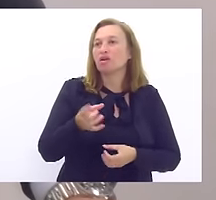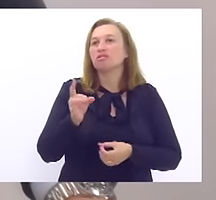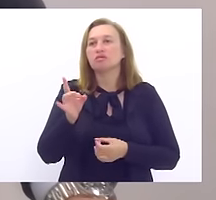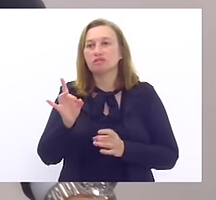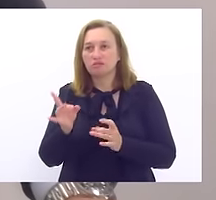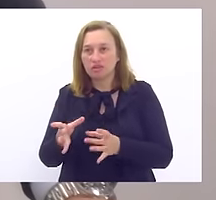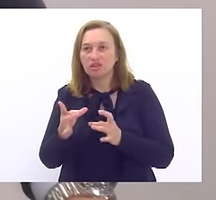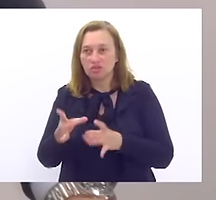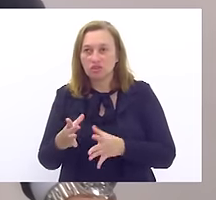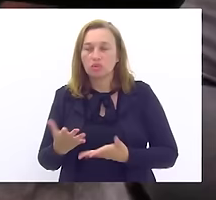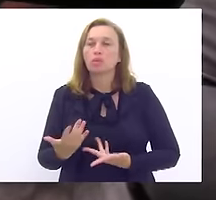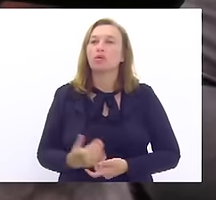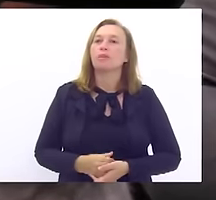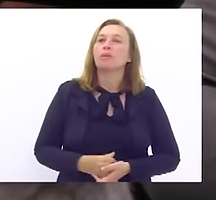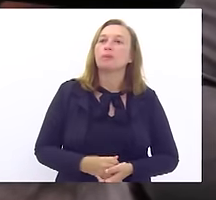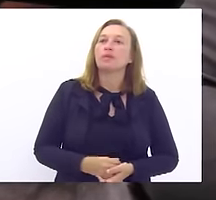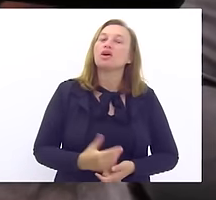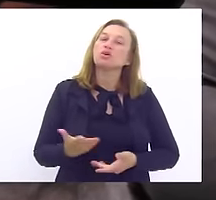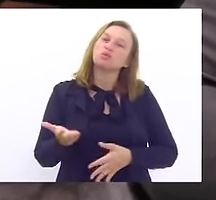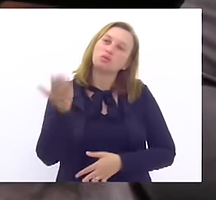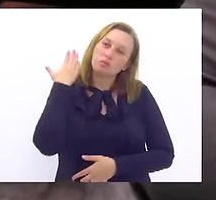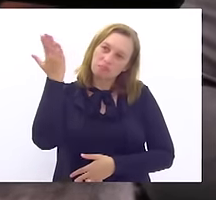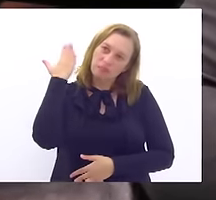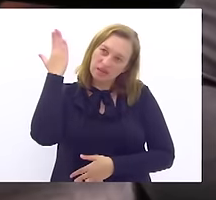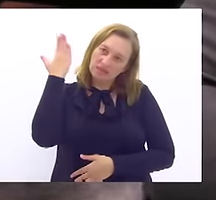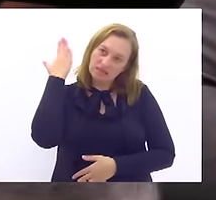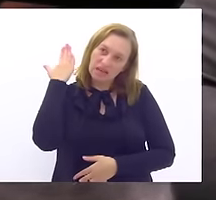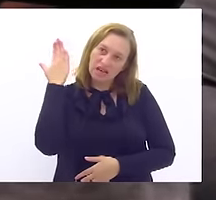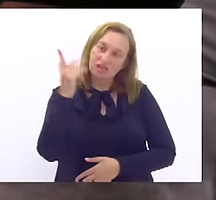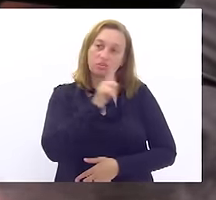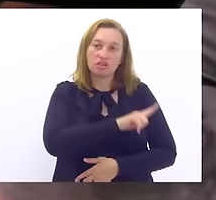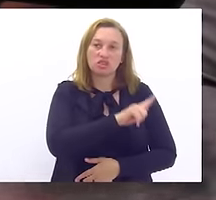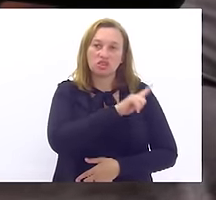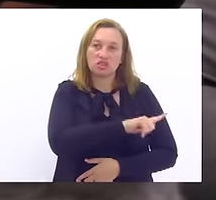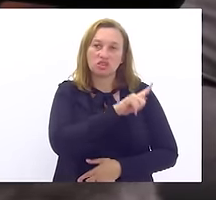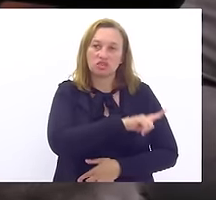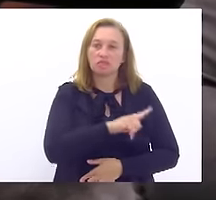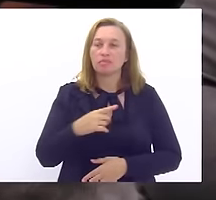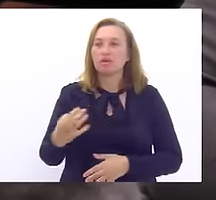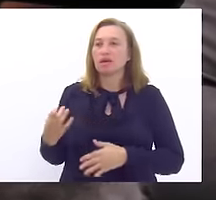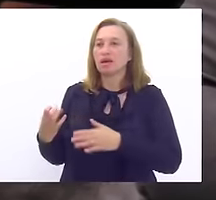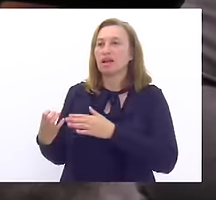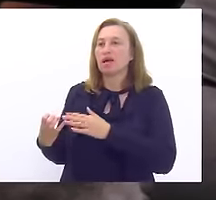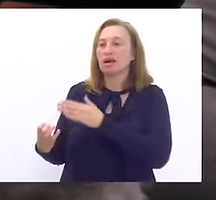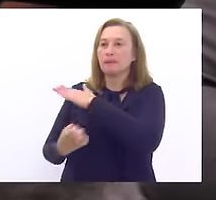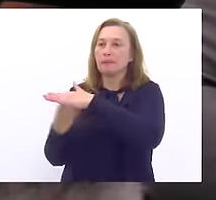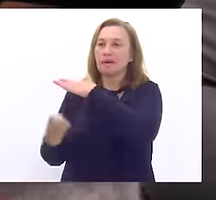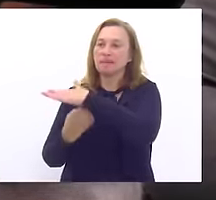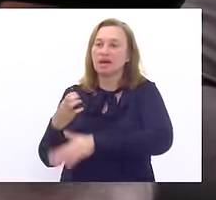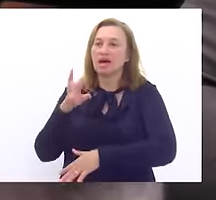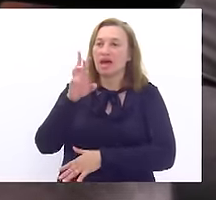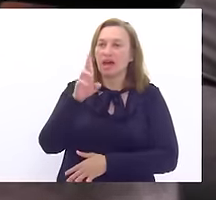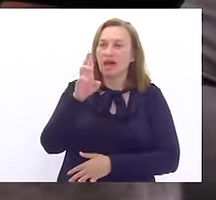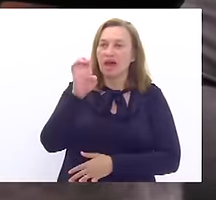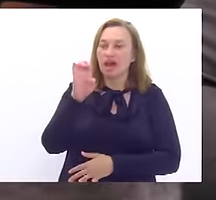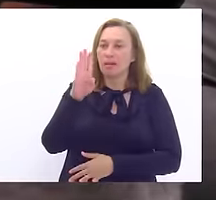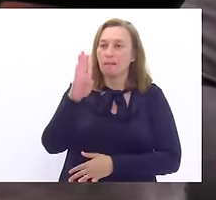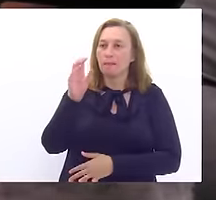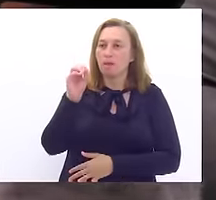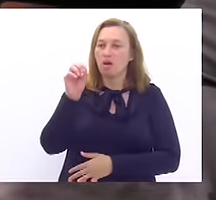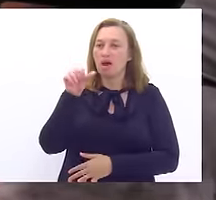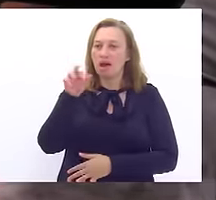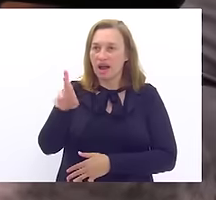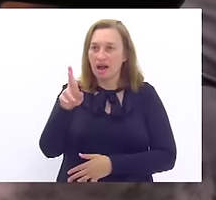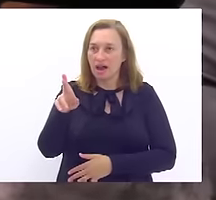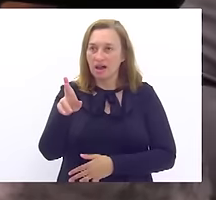no passado quando a gestão dos pátios estava a cargo da empresa rebocar e esse foi um dos muitos motivos para a